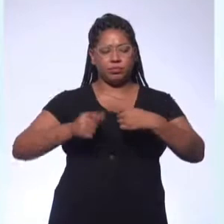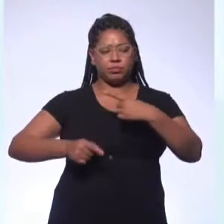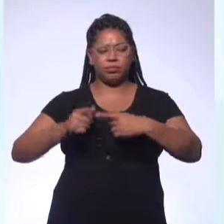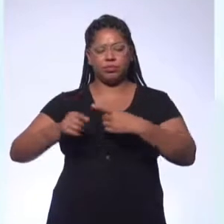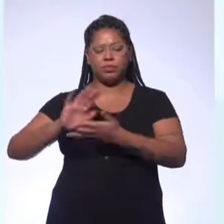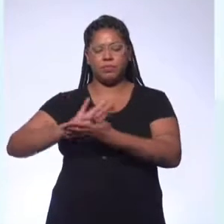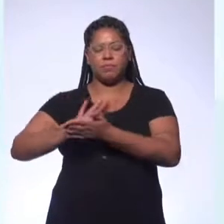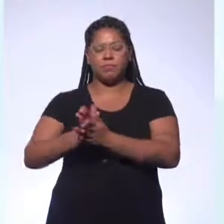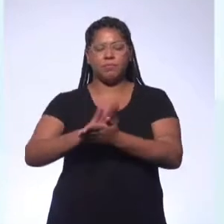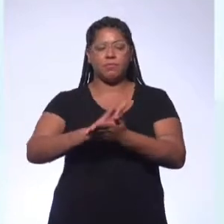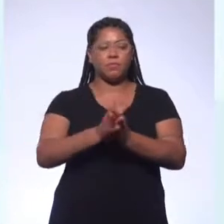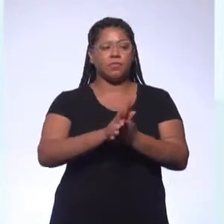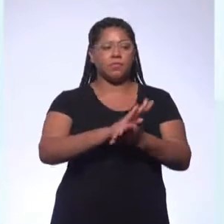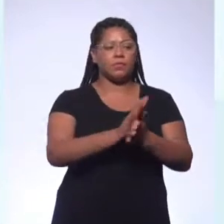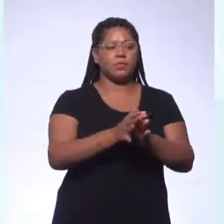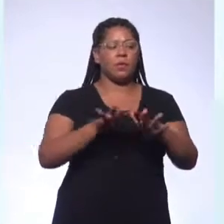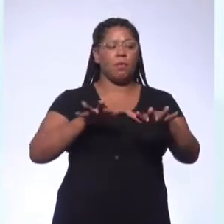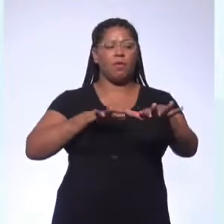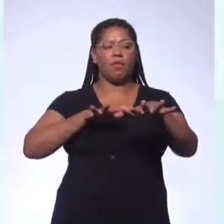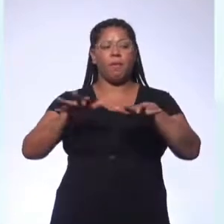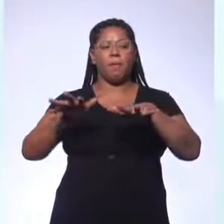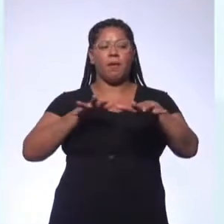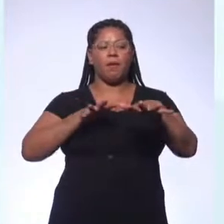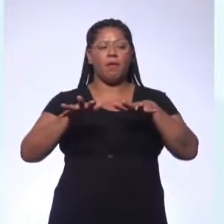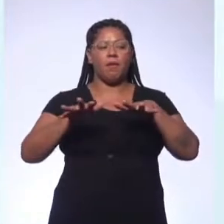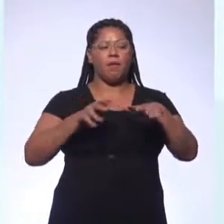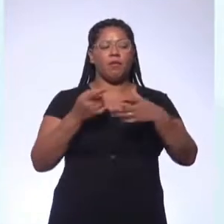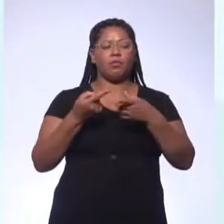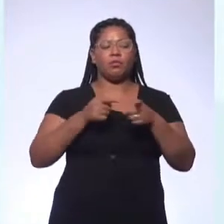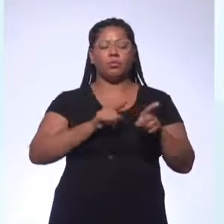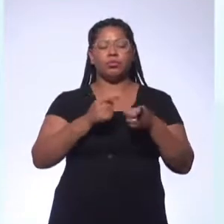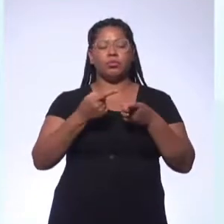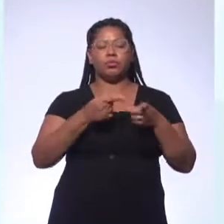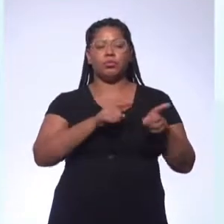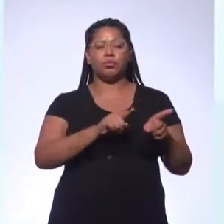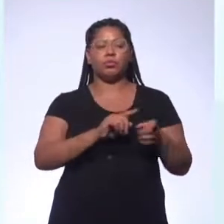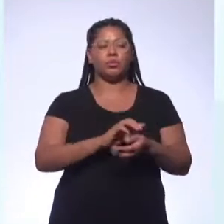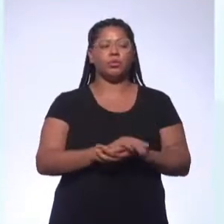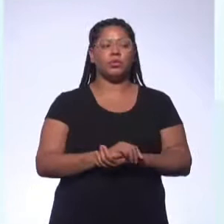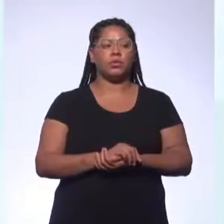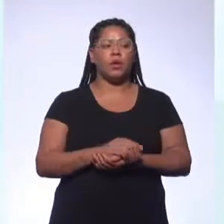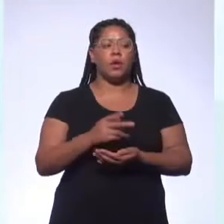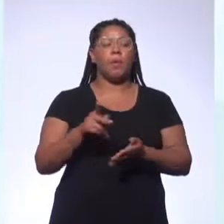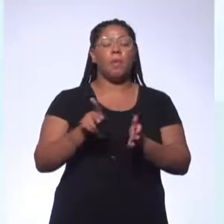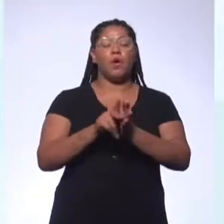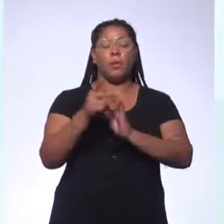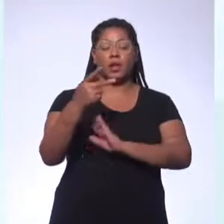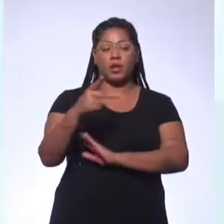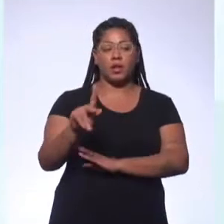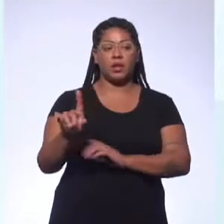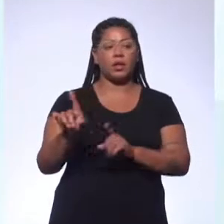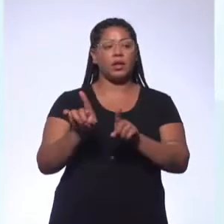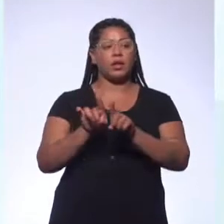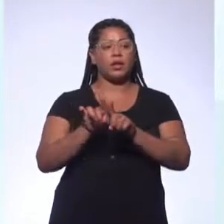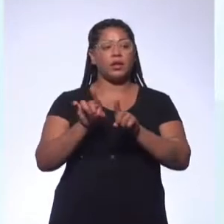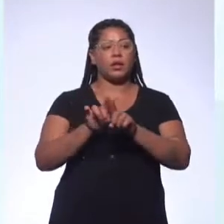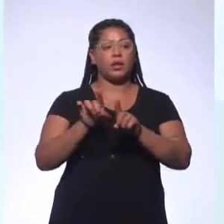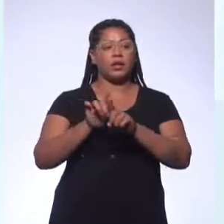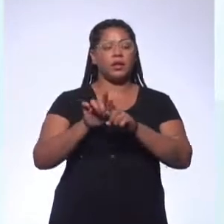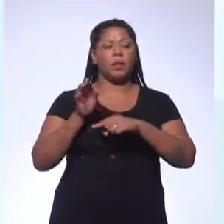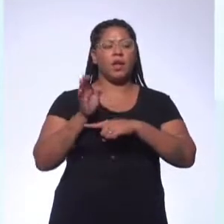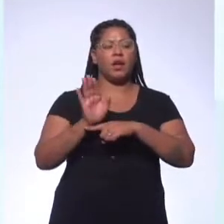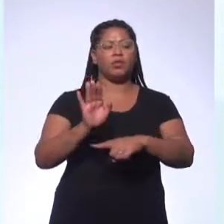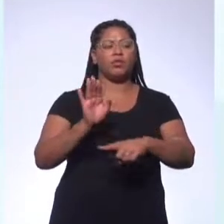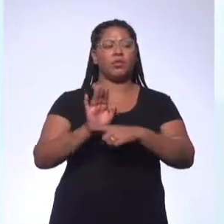os movimentos contrários à posição, principalmente do Stalin, apoiar o multipartidarismo,